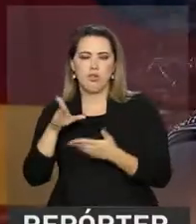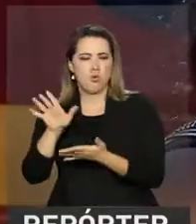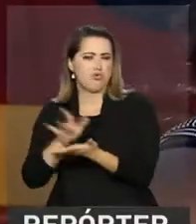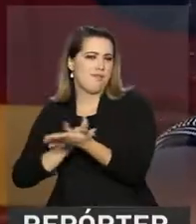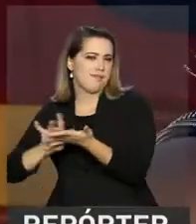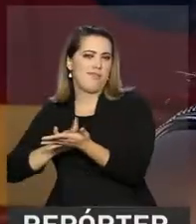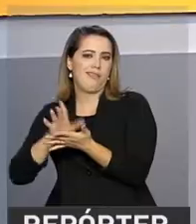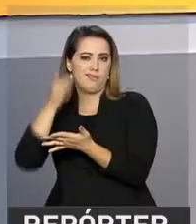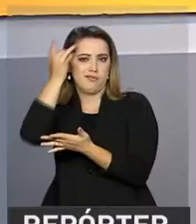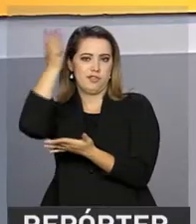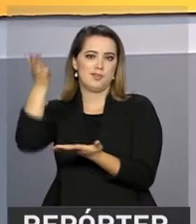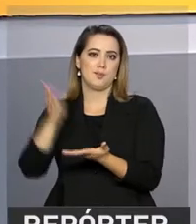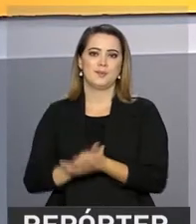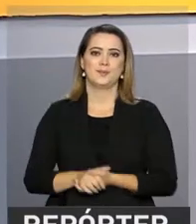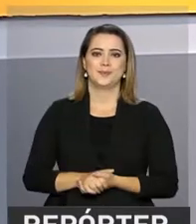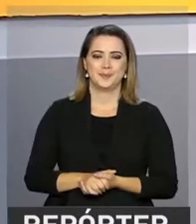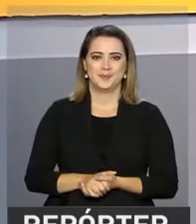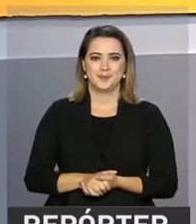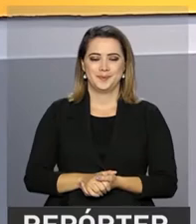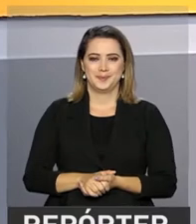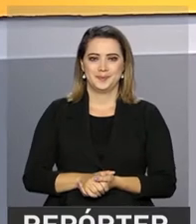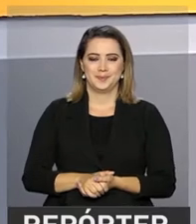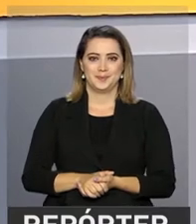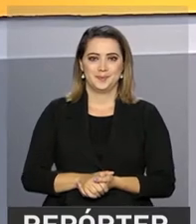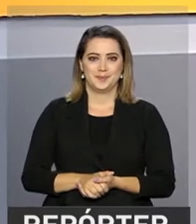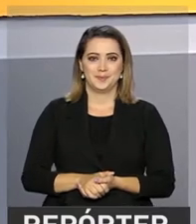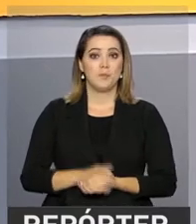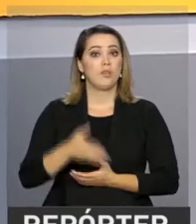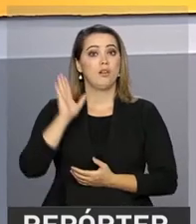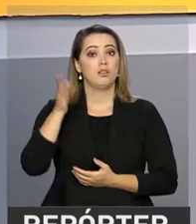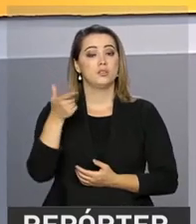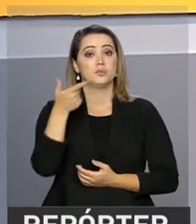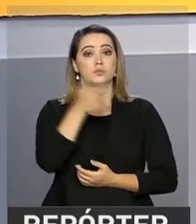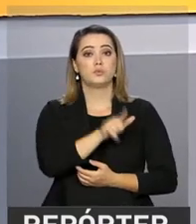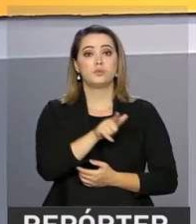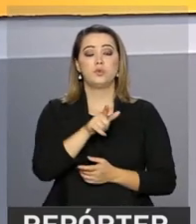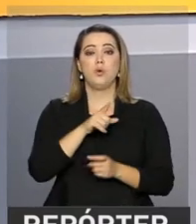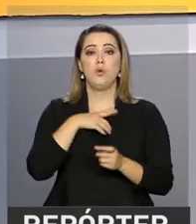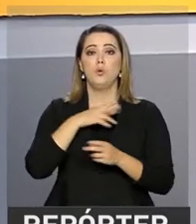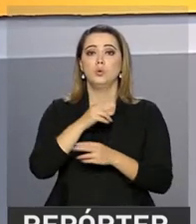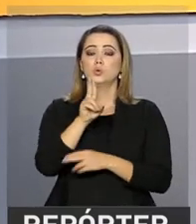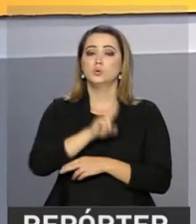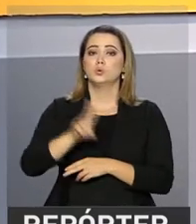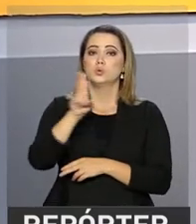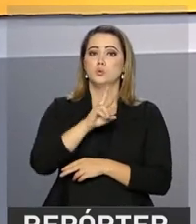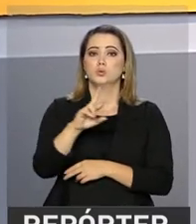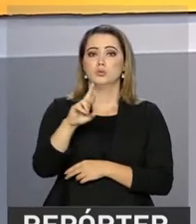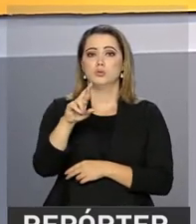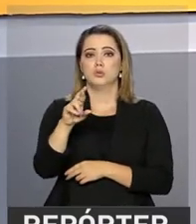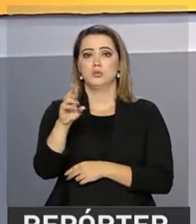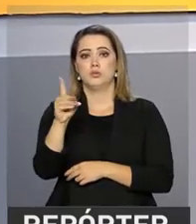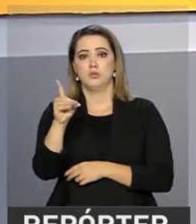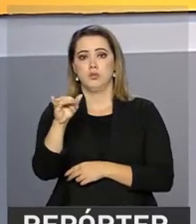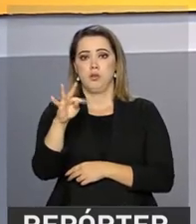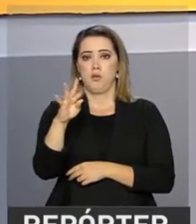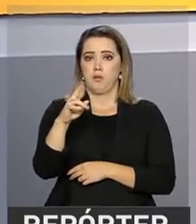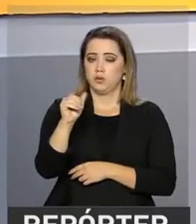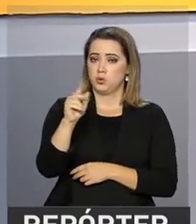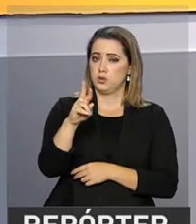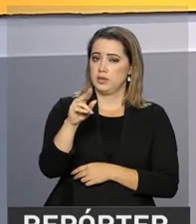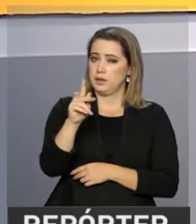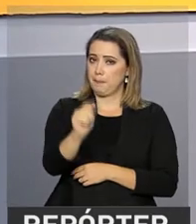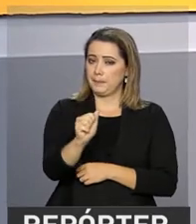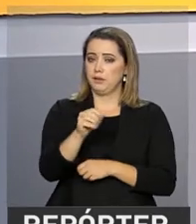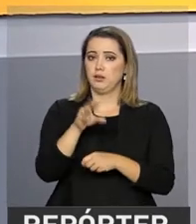está no seu smartphone instalado mais um equipamento de radioterapia para os usuários do sistema único de saúde em maceió